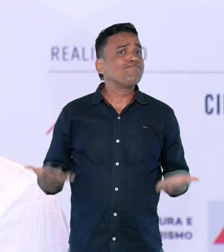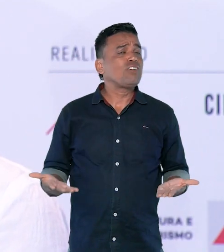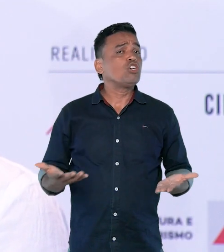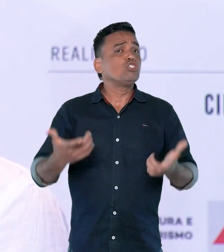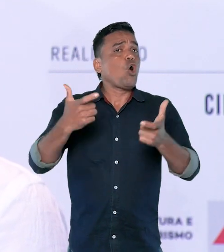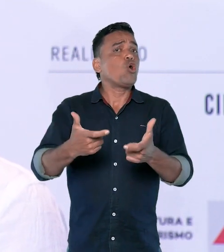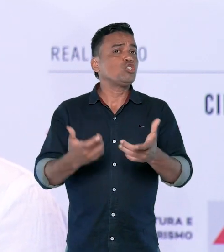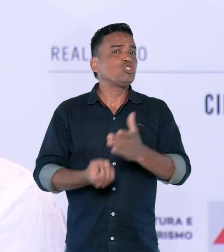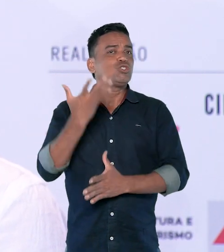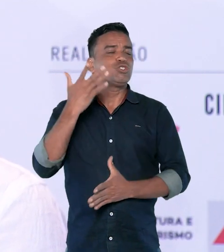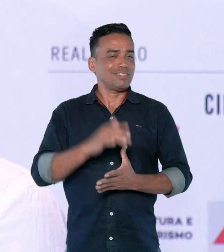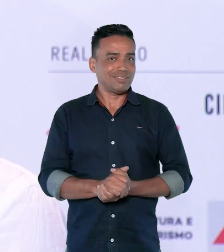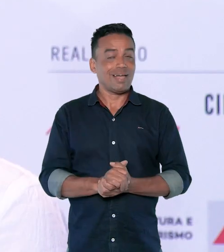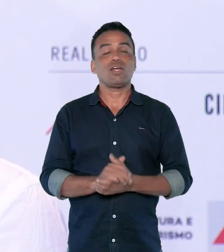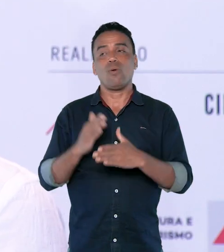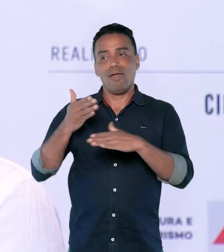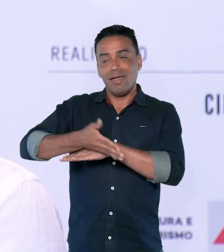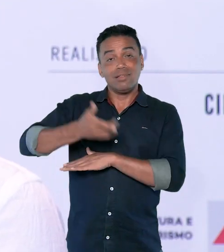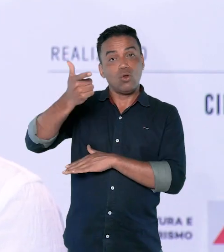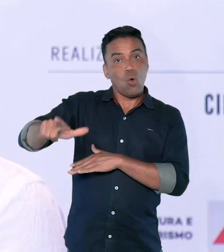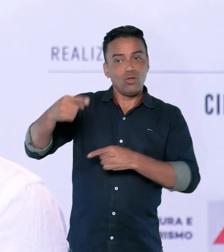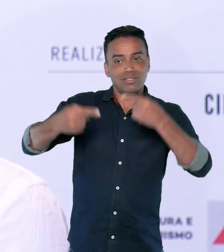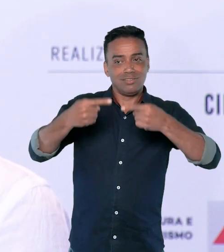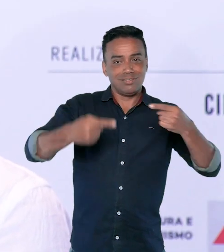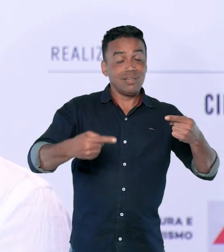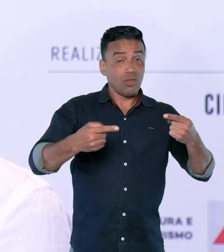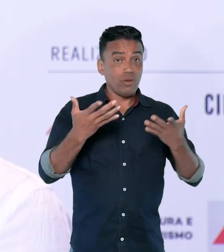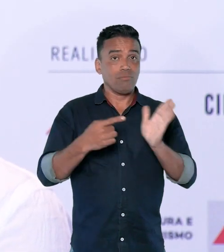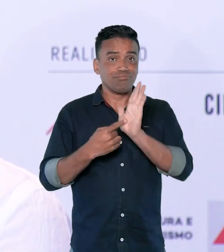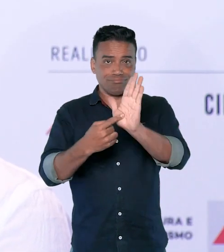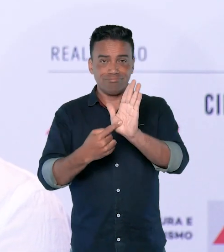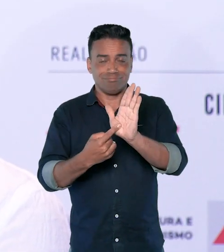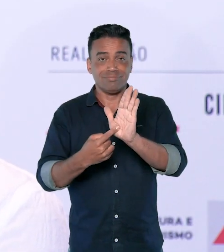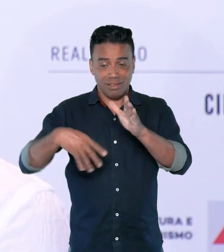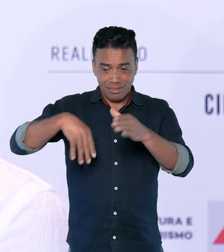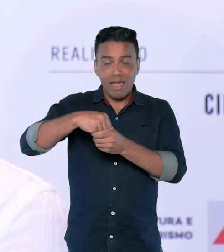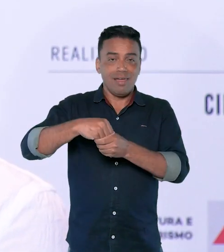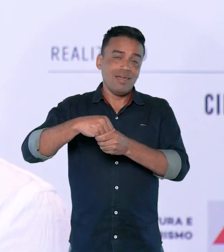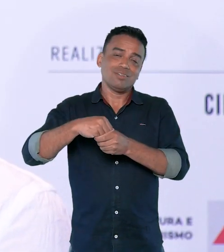Então, aí a gente já entra numa outra discussão que era o que eu queria discutir, na verdade, nesse livro.